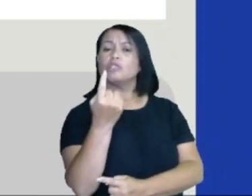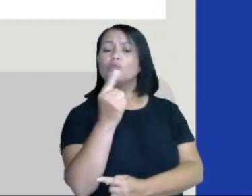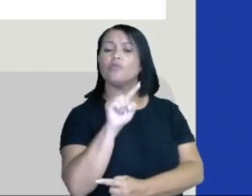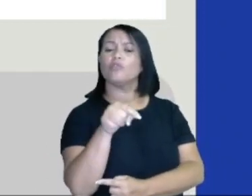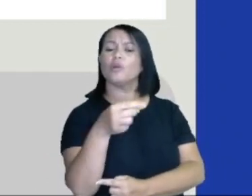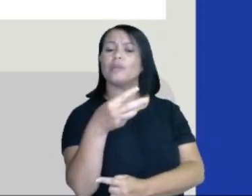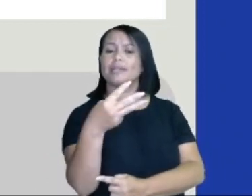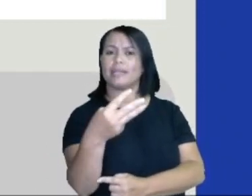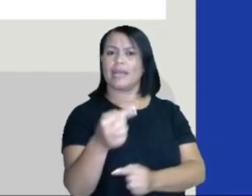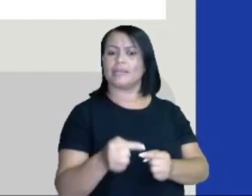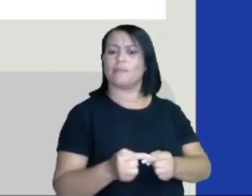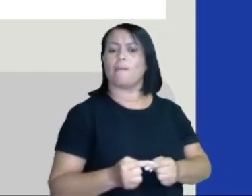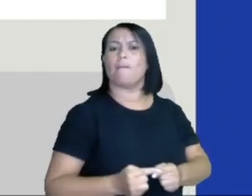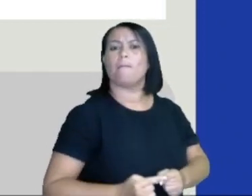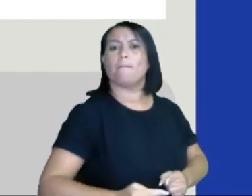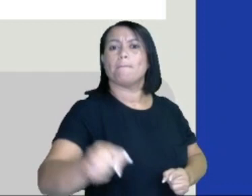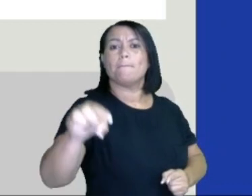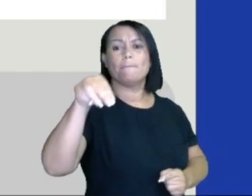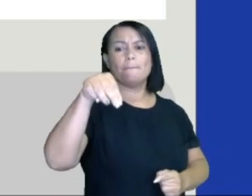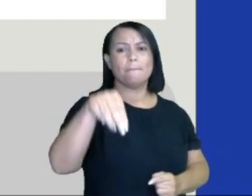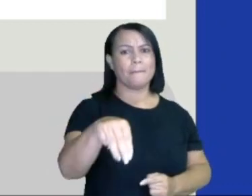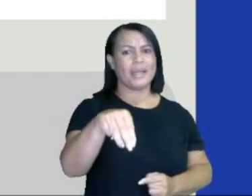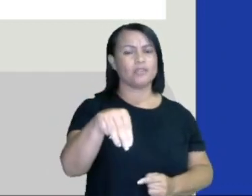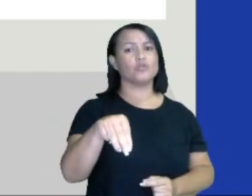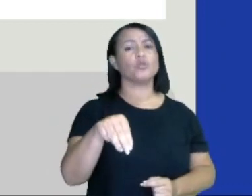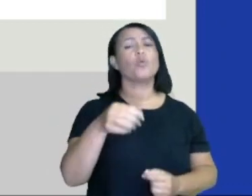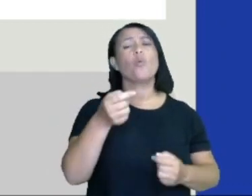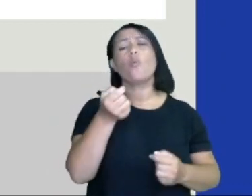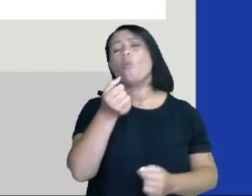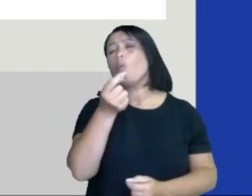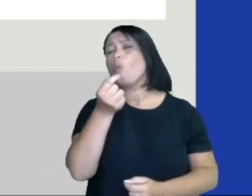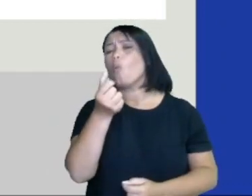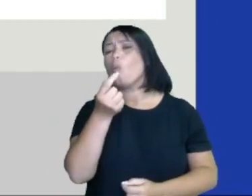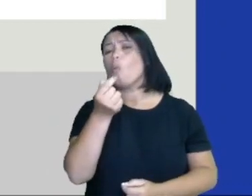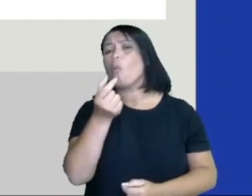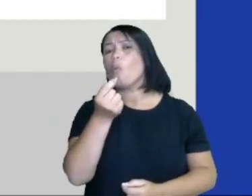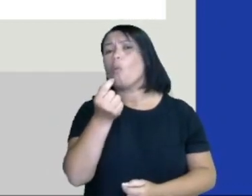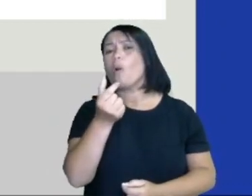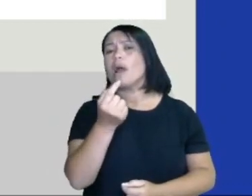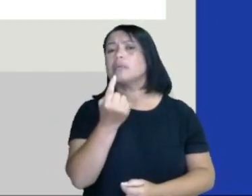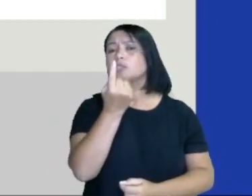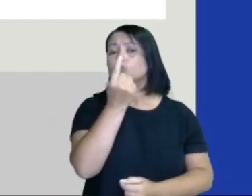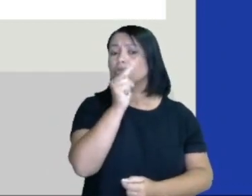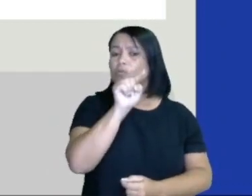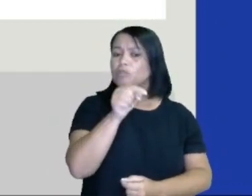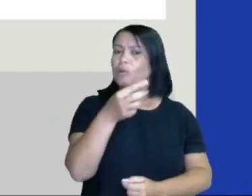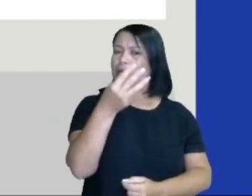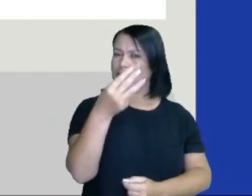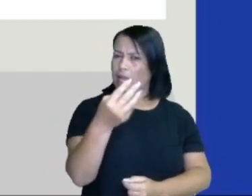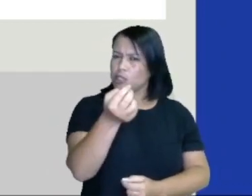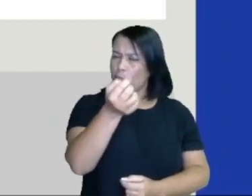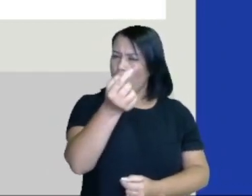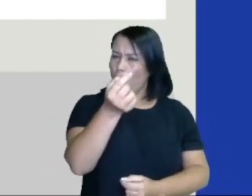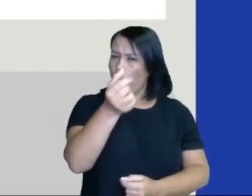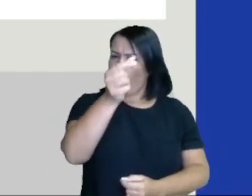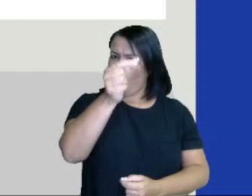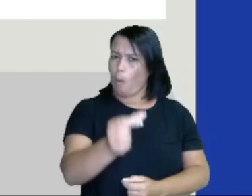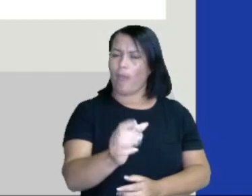1,3 metros. Quase em cima de 1,3.